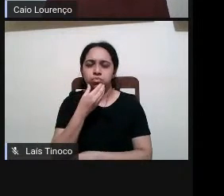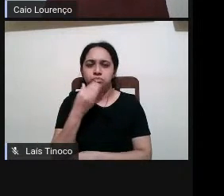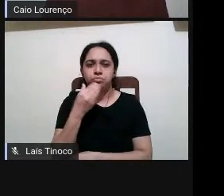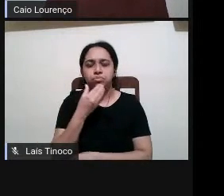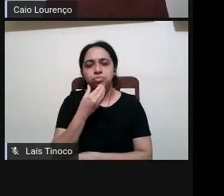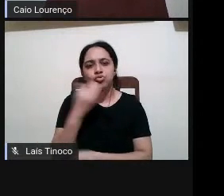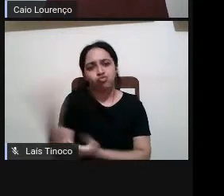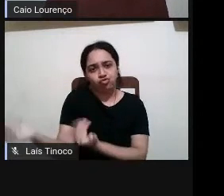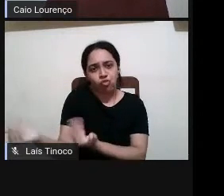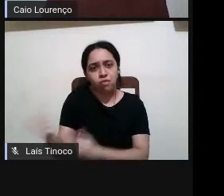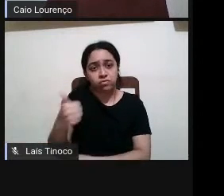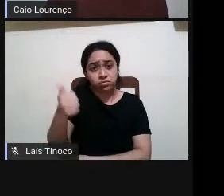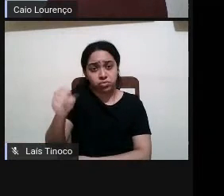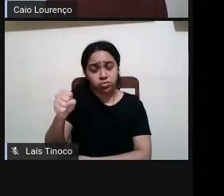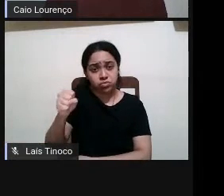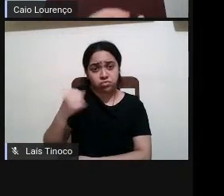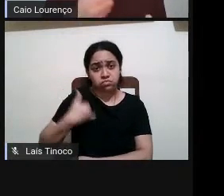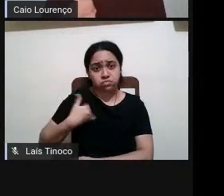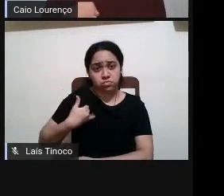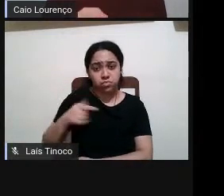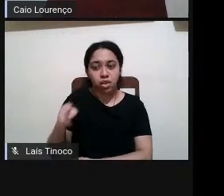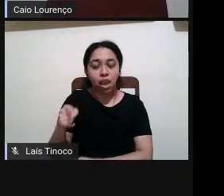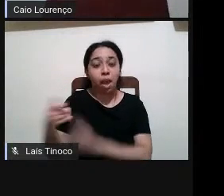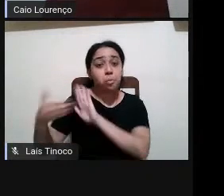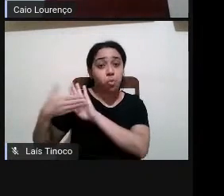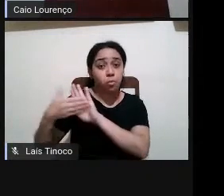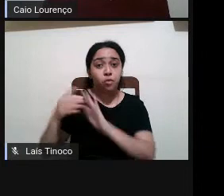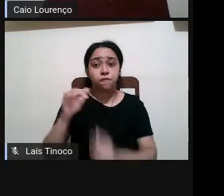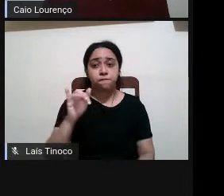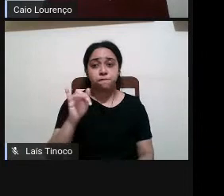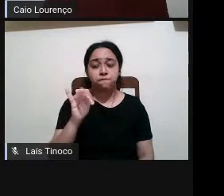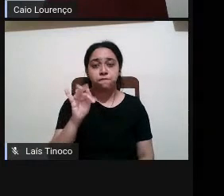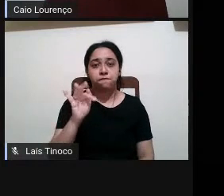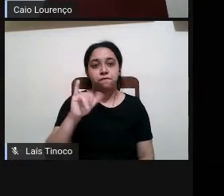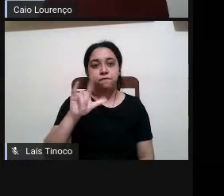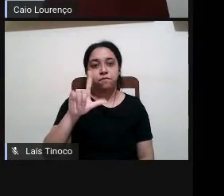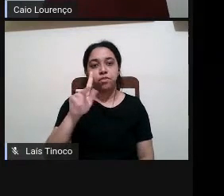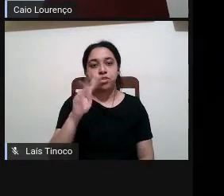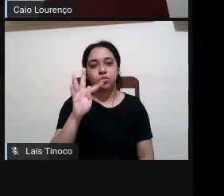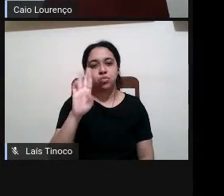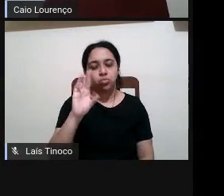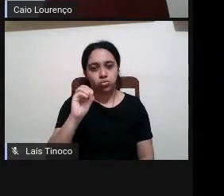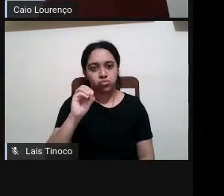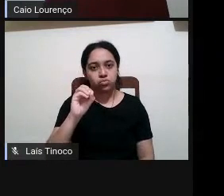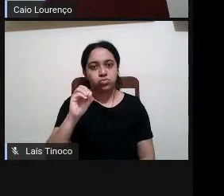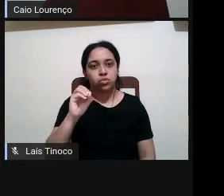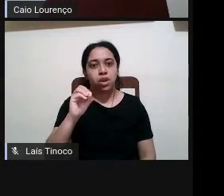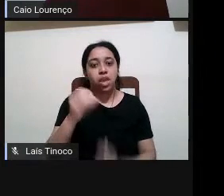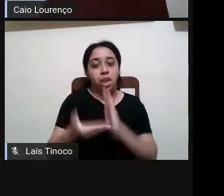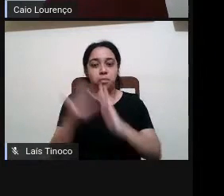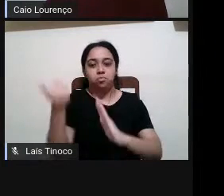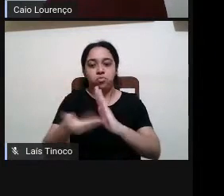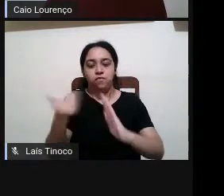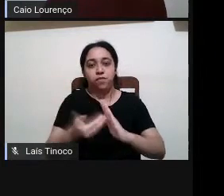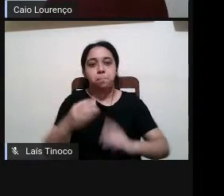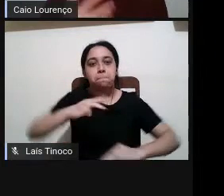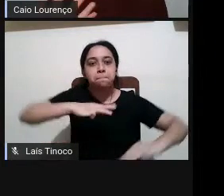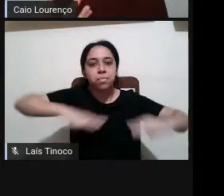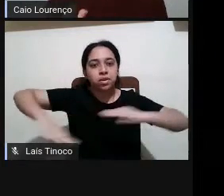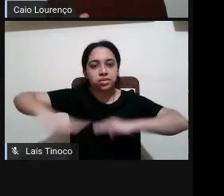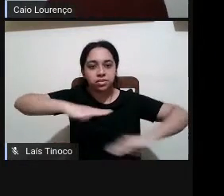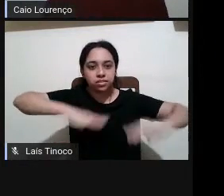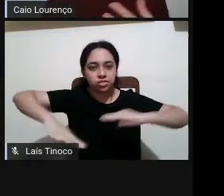conseguiu propor um filtro que conseguia remover por magnetismo partículas microplásticas da água.